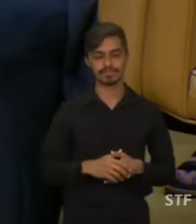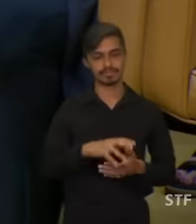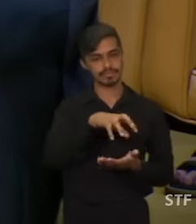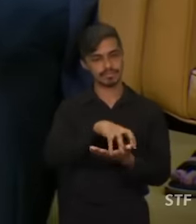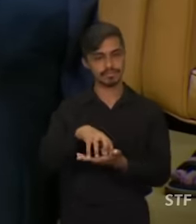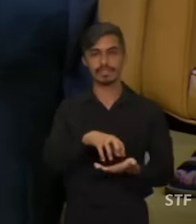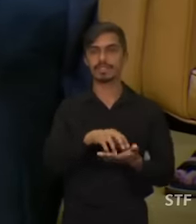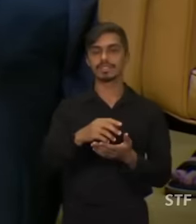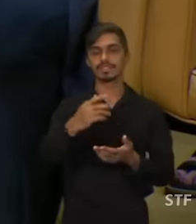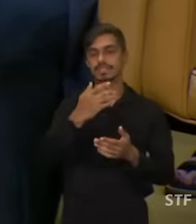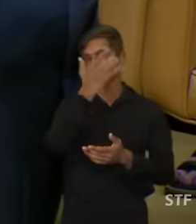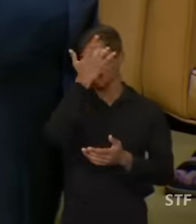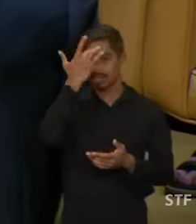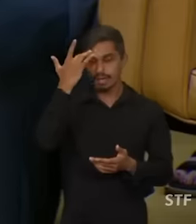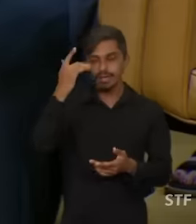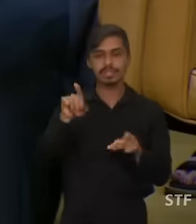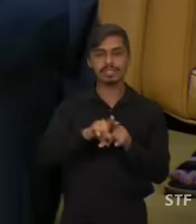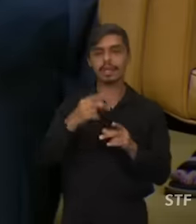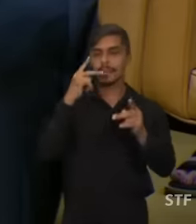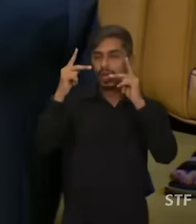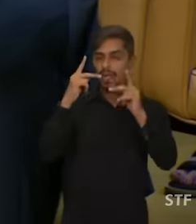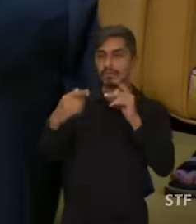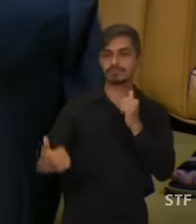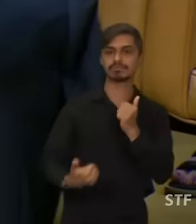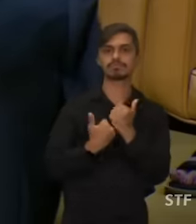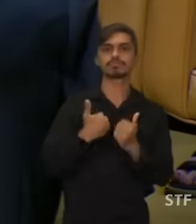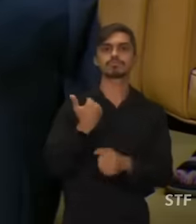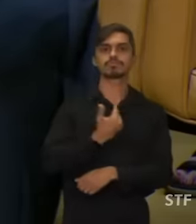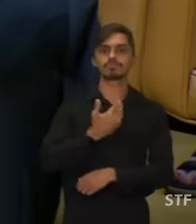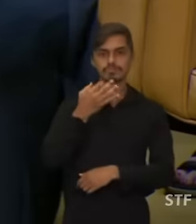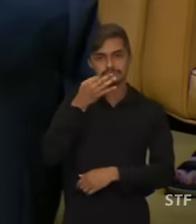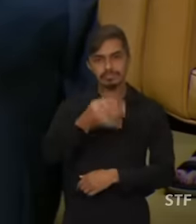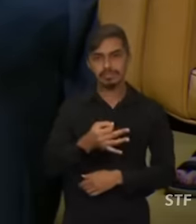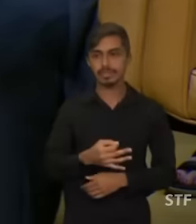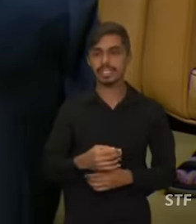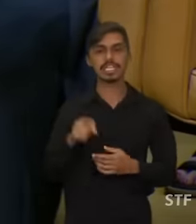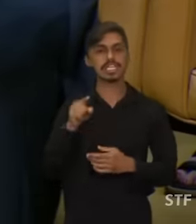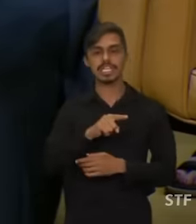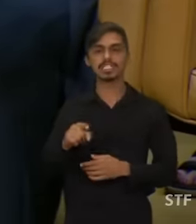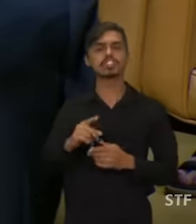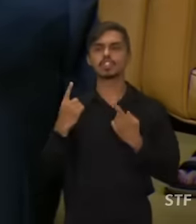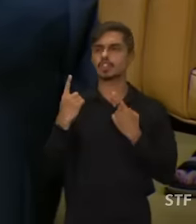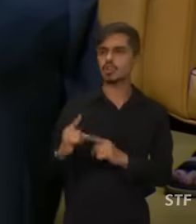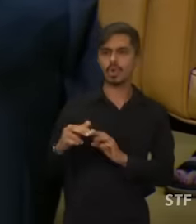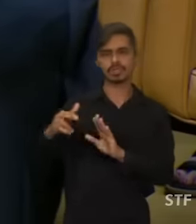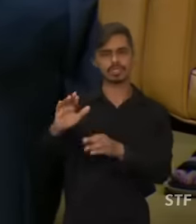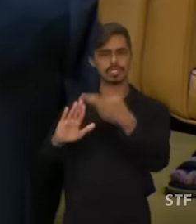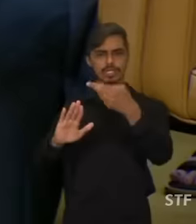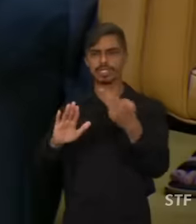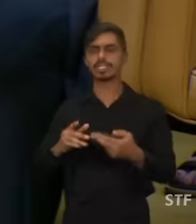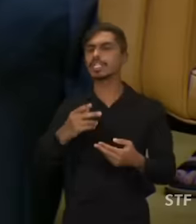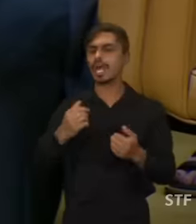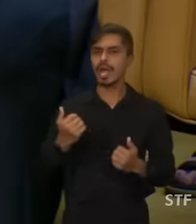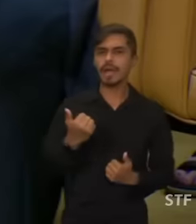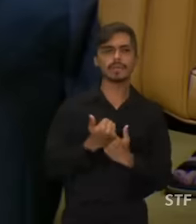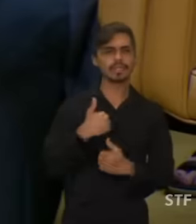saúde mental e de psiquiatras que são fortemente contra essa resolução e que manifestaram apoio tanto às